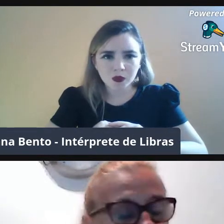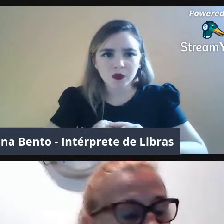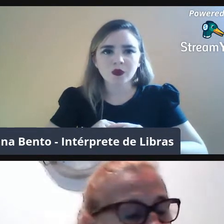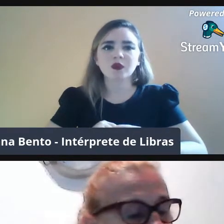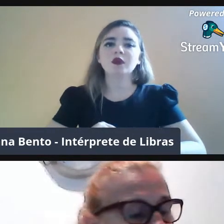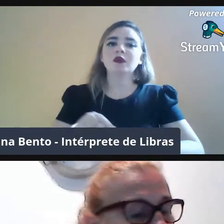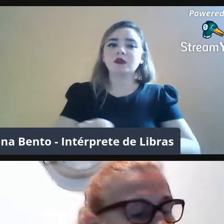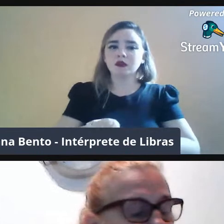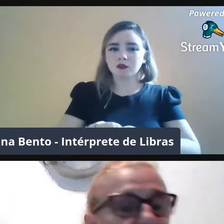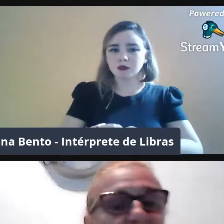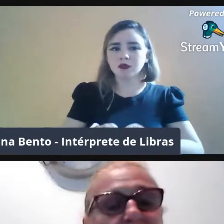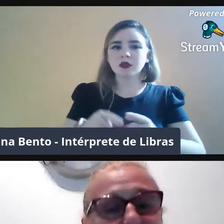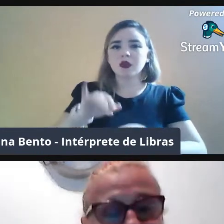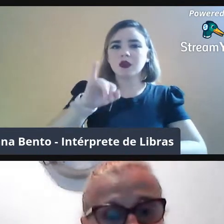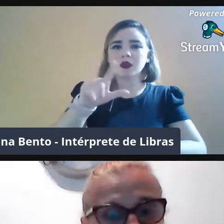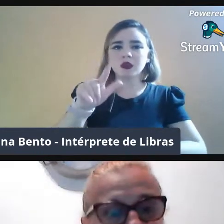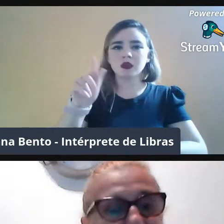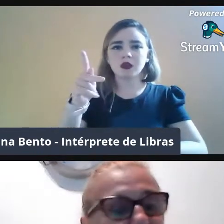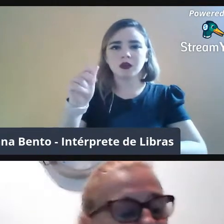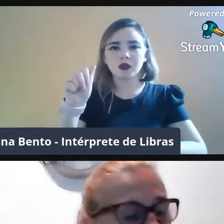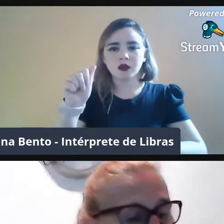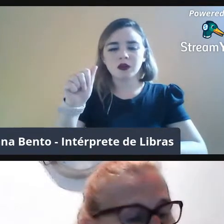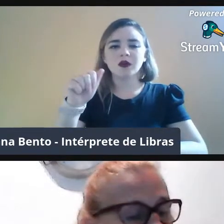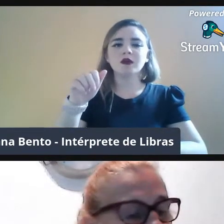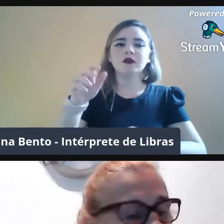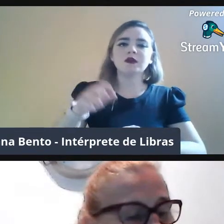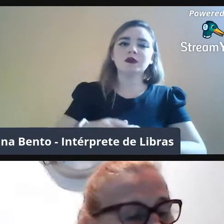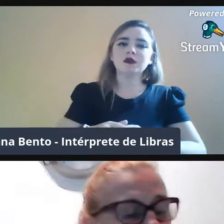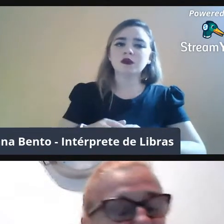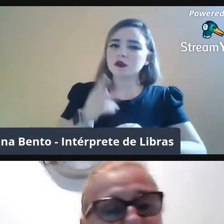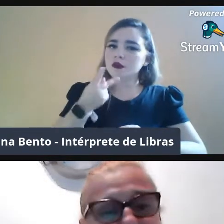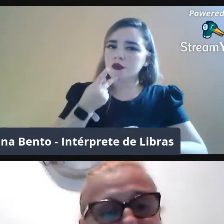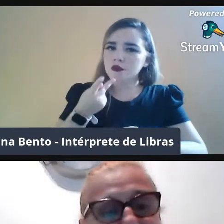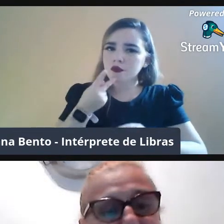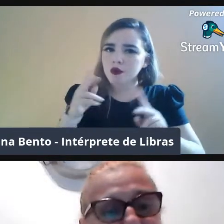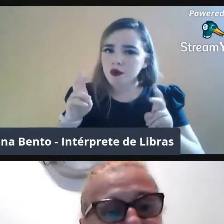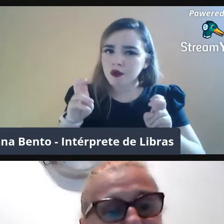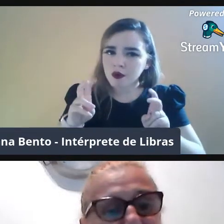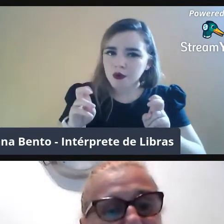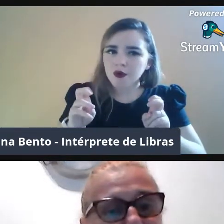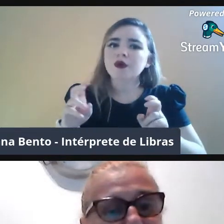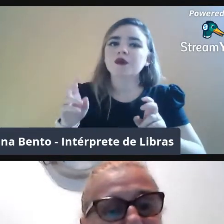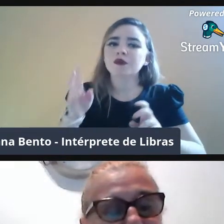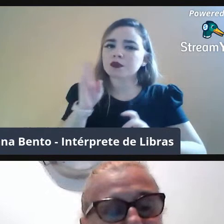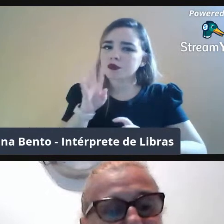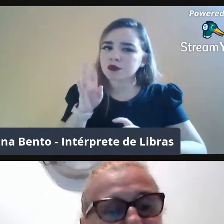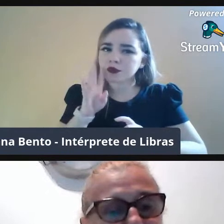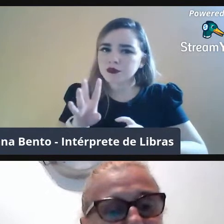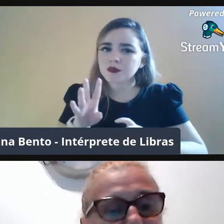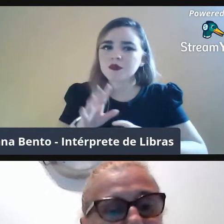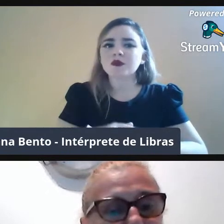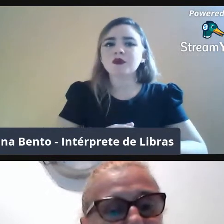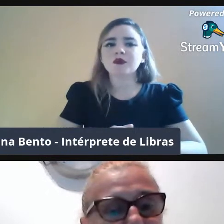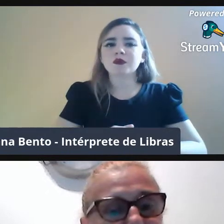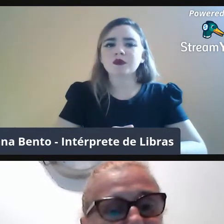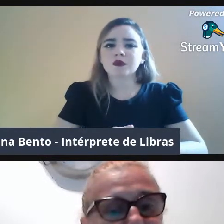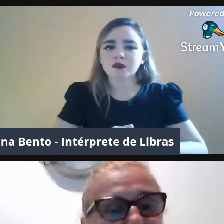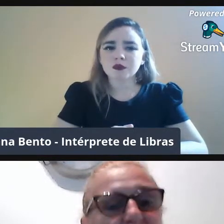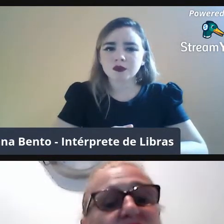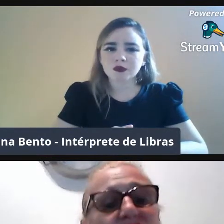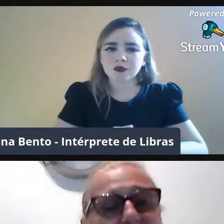das Flores, que foi premiado também. Fala sobre essa questão do mesmo, também muito interessante, bem antigo, esse técnico de 80, não